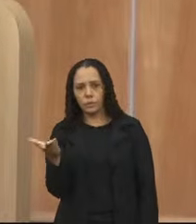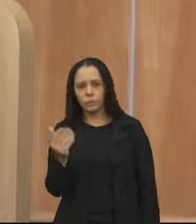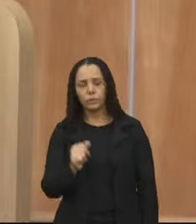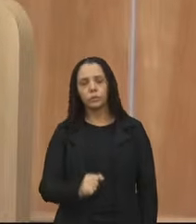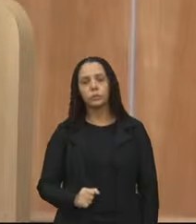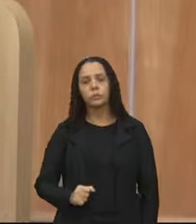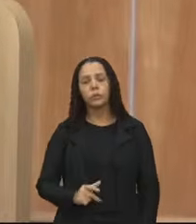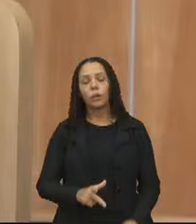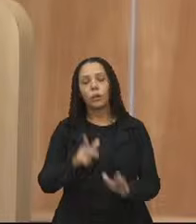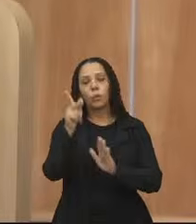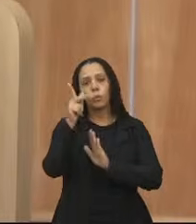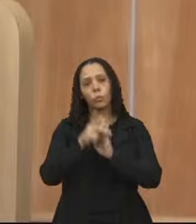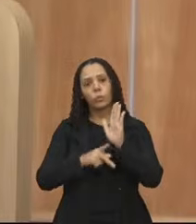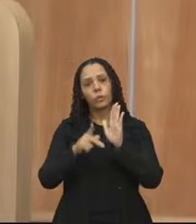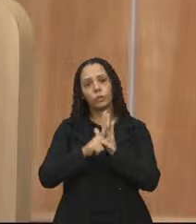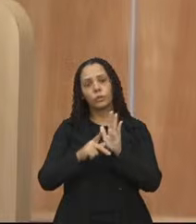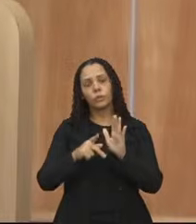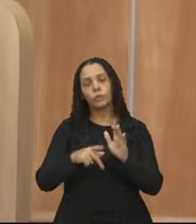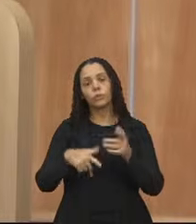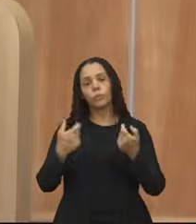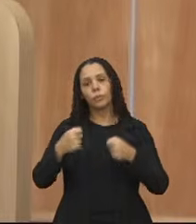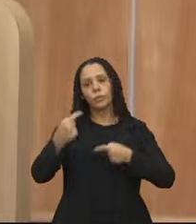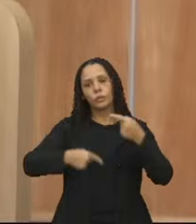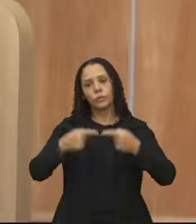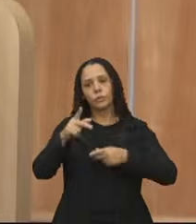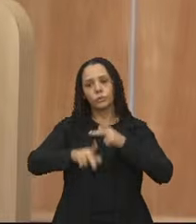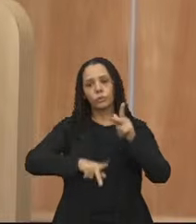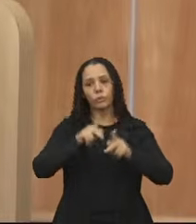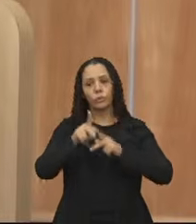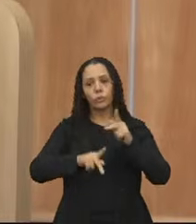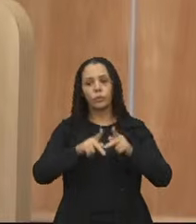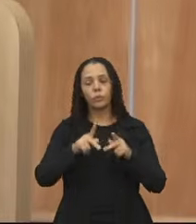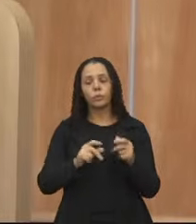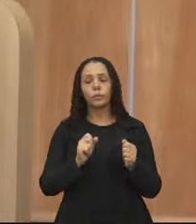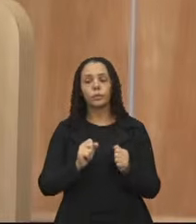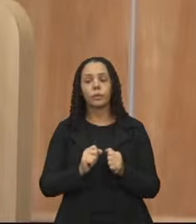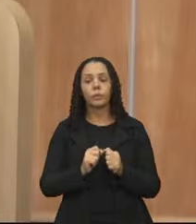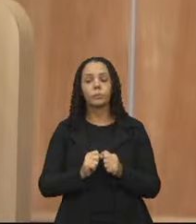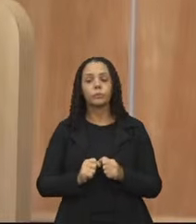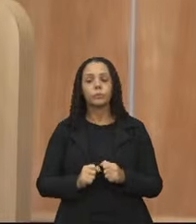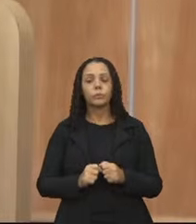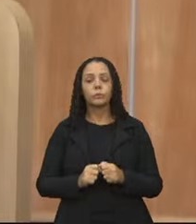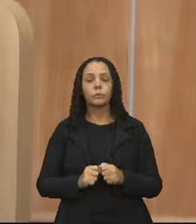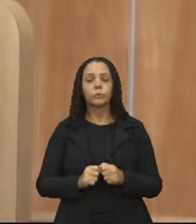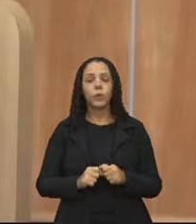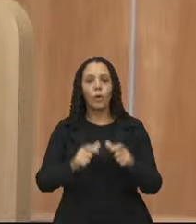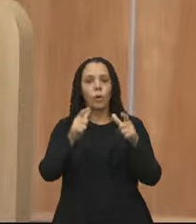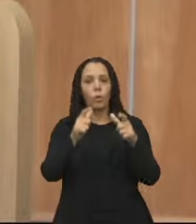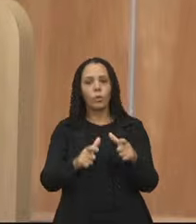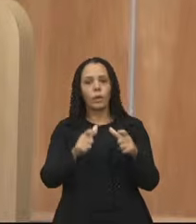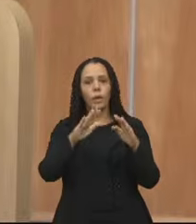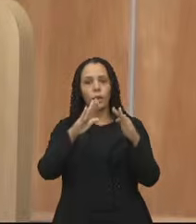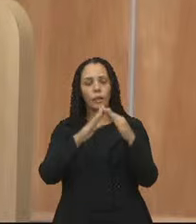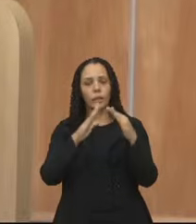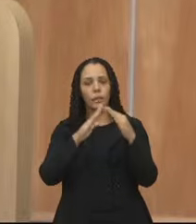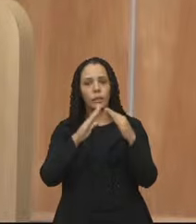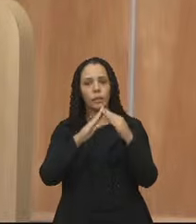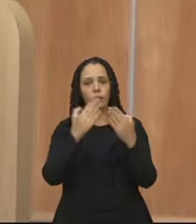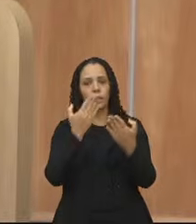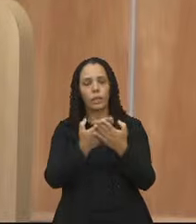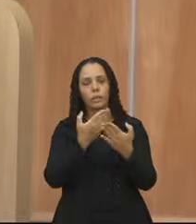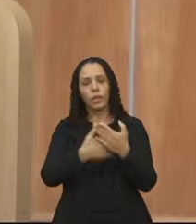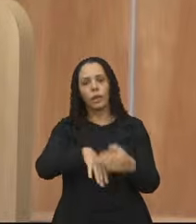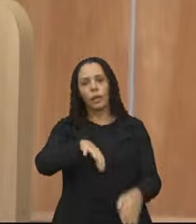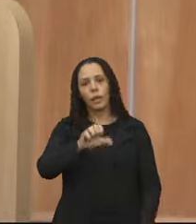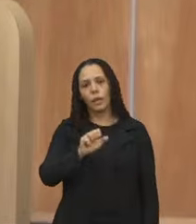um projeto que vai ter que ser discutido com a população, que é a tomada da área da ETEC. A Prefeitura quer tomar uma